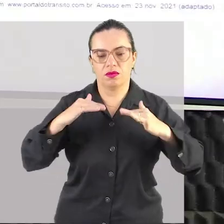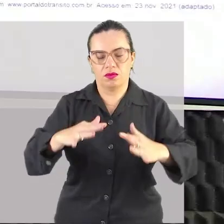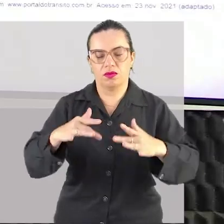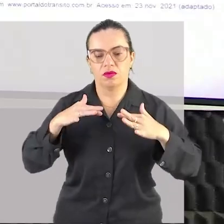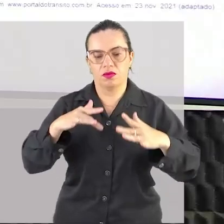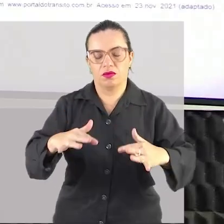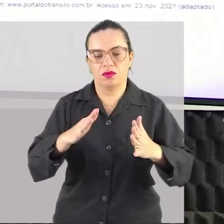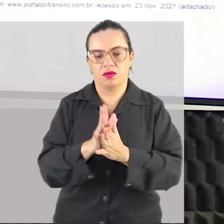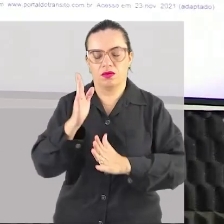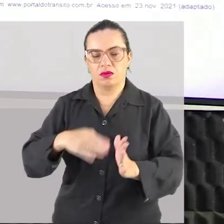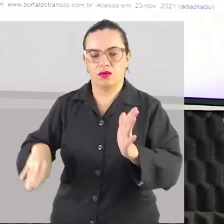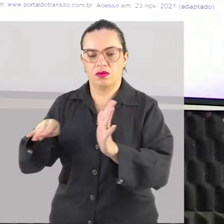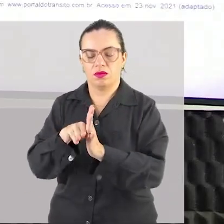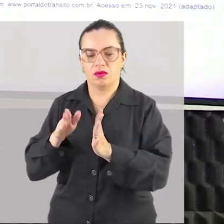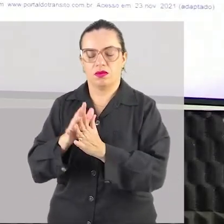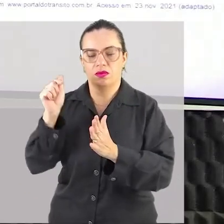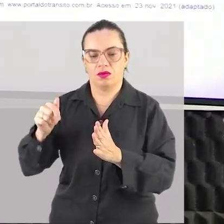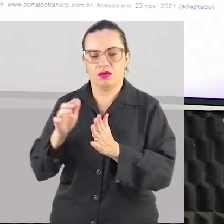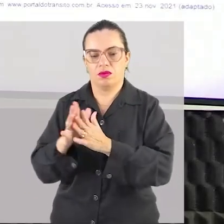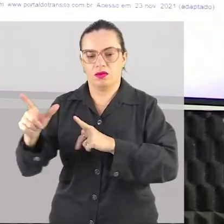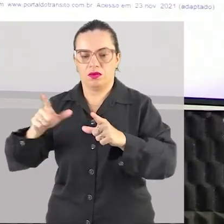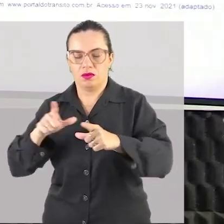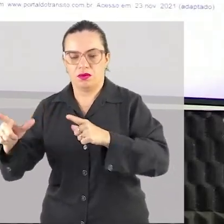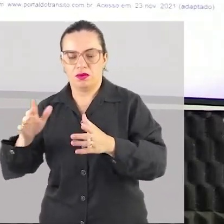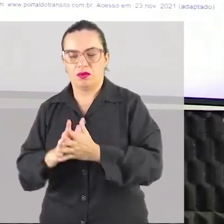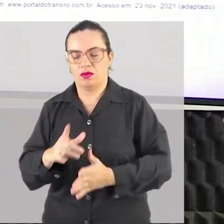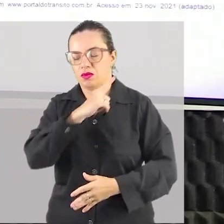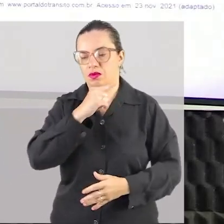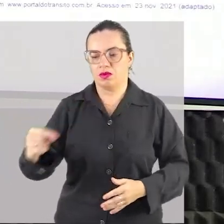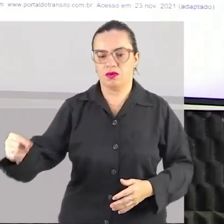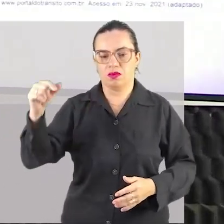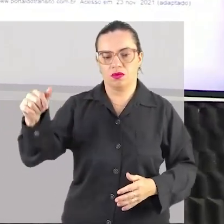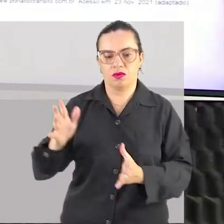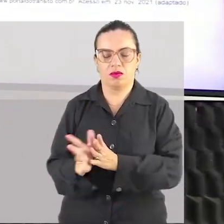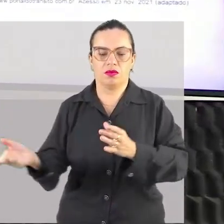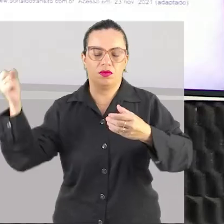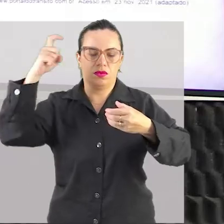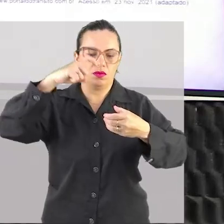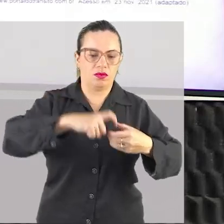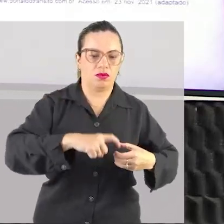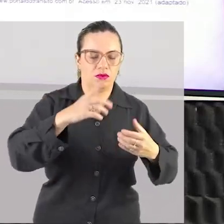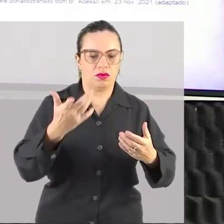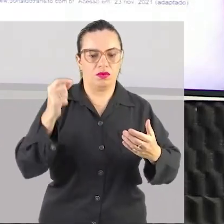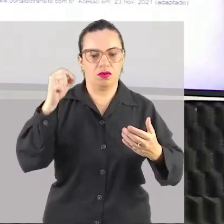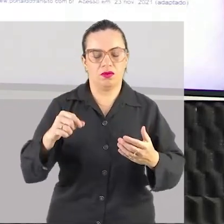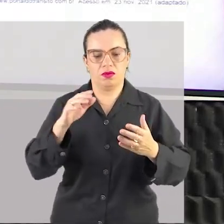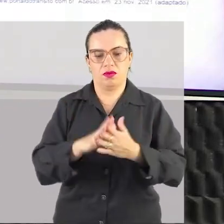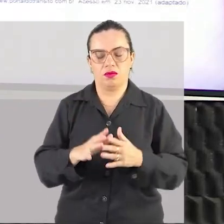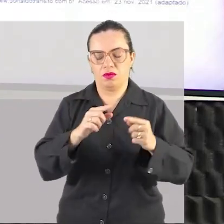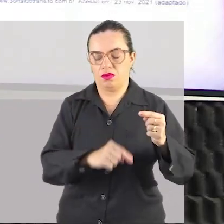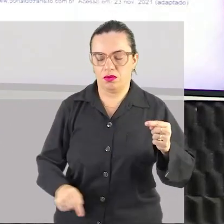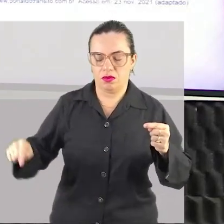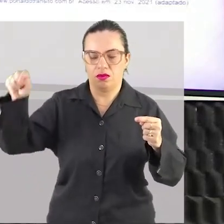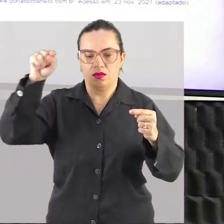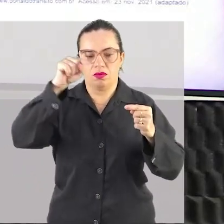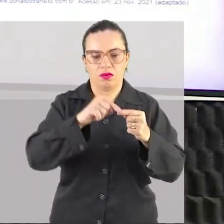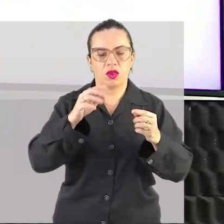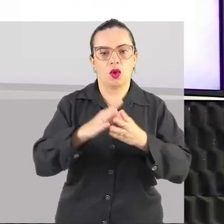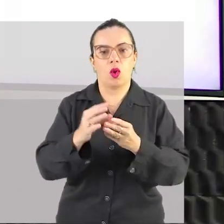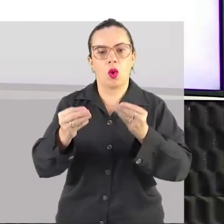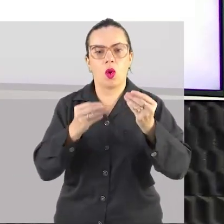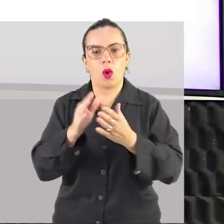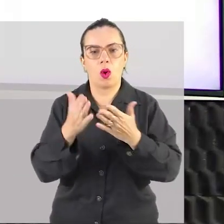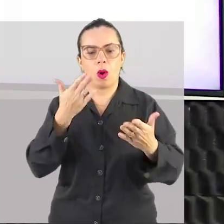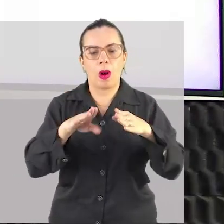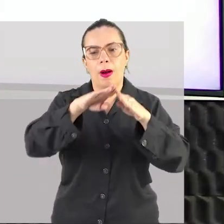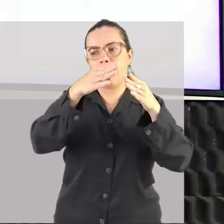movimento diário se é um movimento reversível ou seja vai e volta como ciclos como ondas então